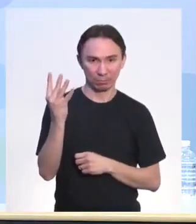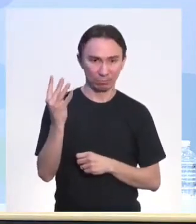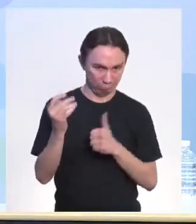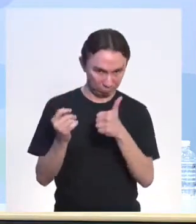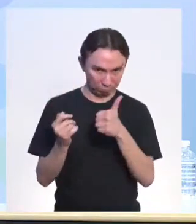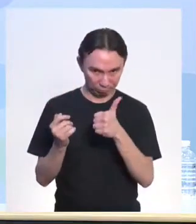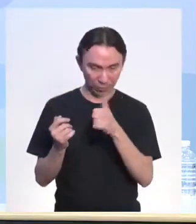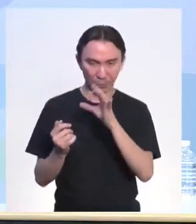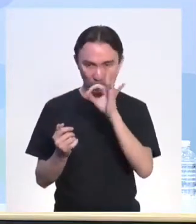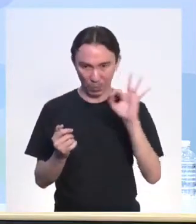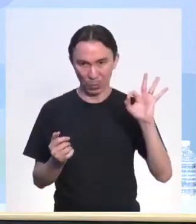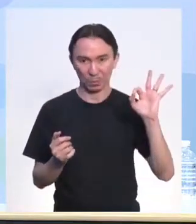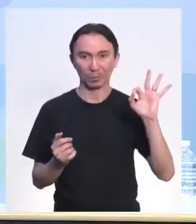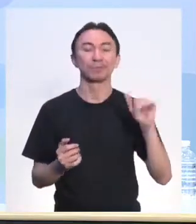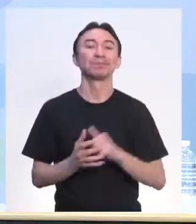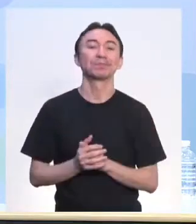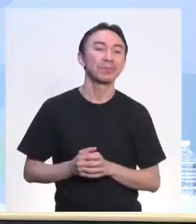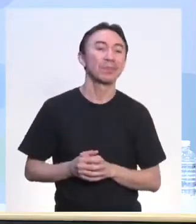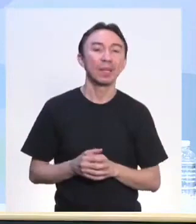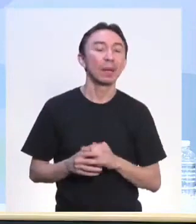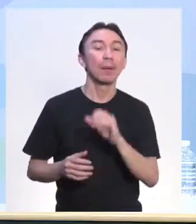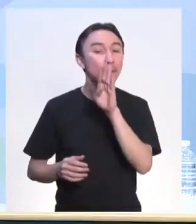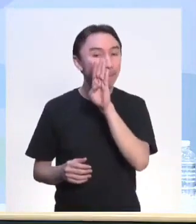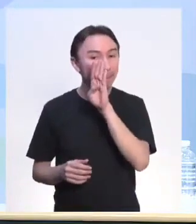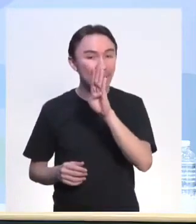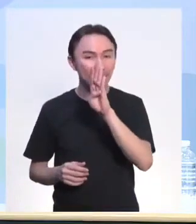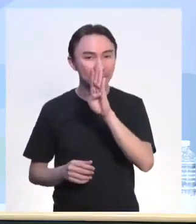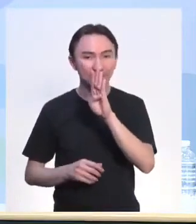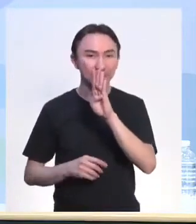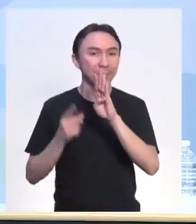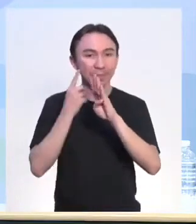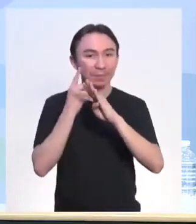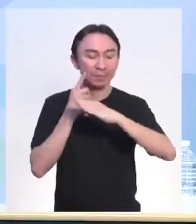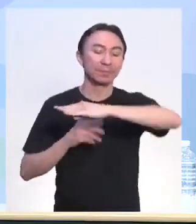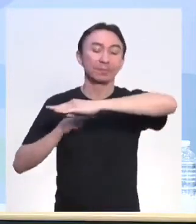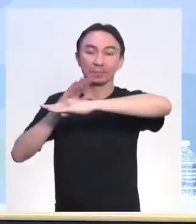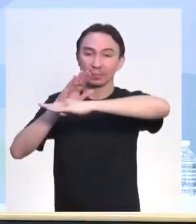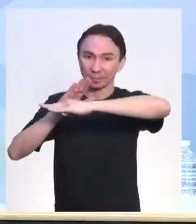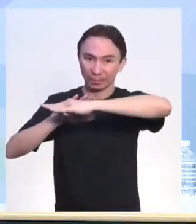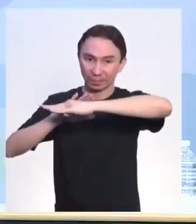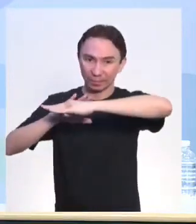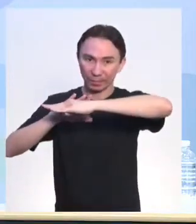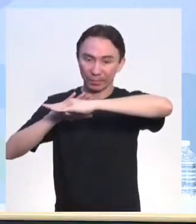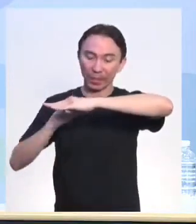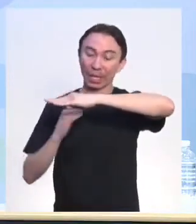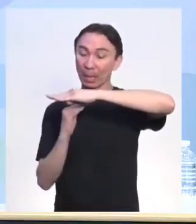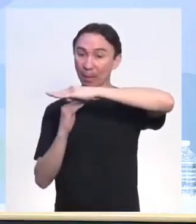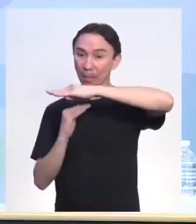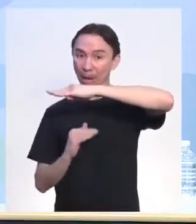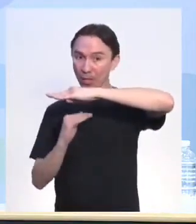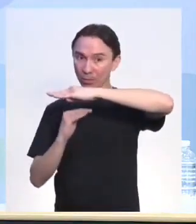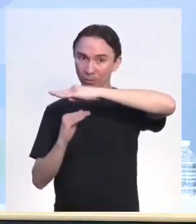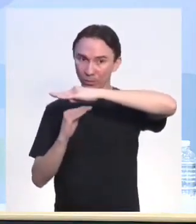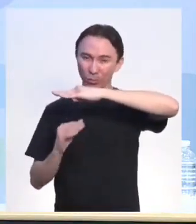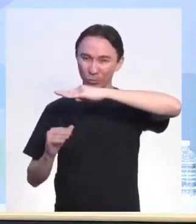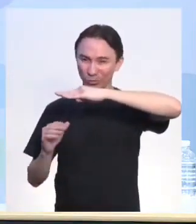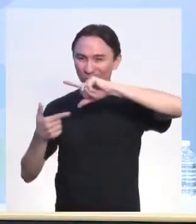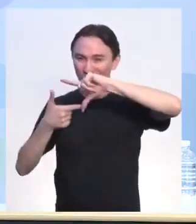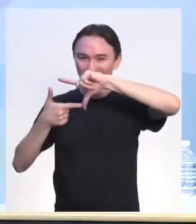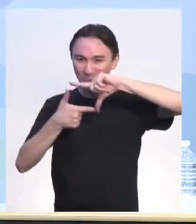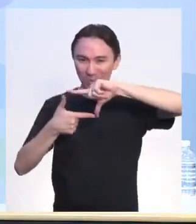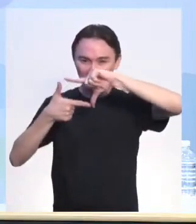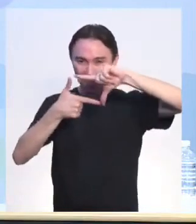Ótimo. Tudo bem? Vamos para a letra B. Vou compor a fração. Embaixo, o total de